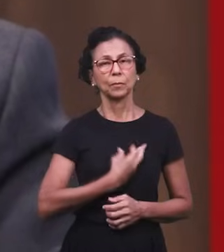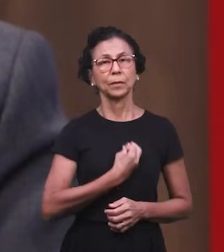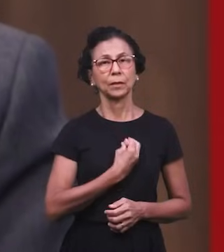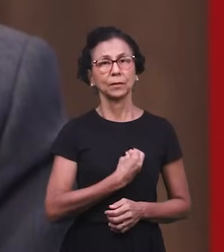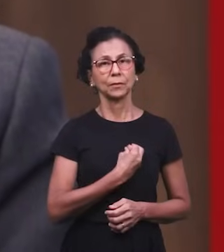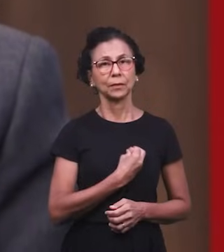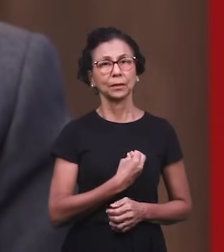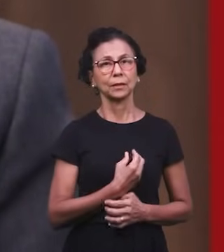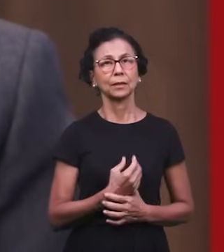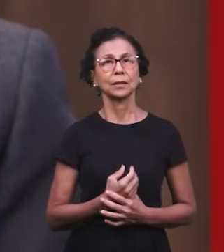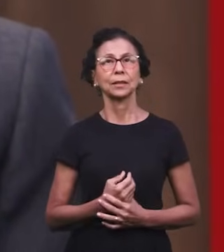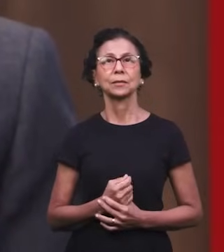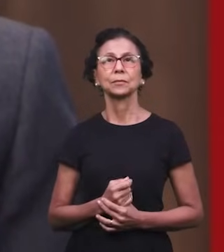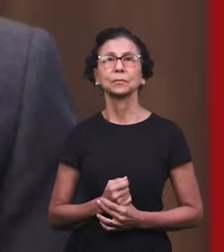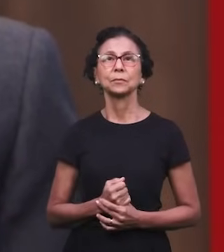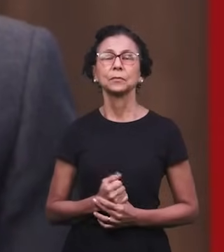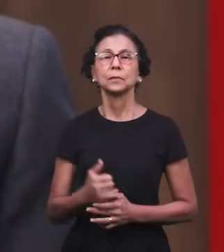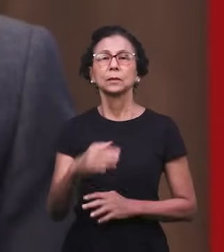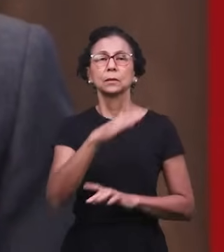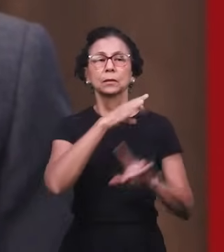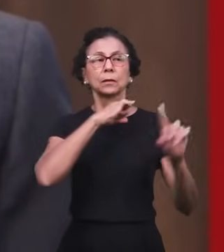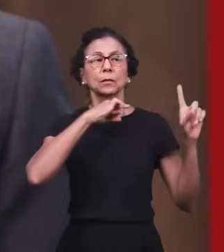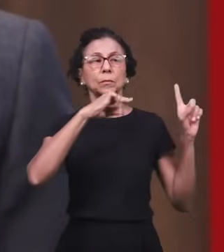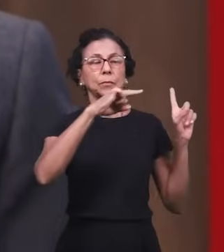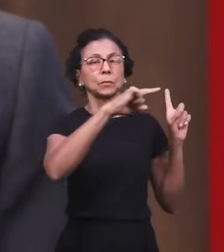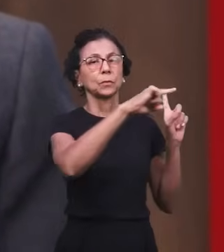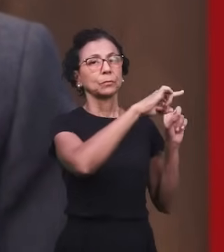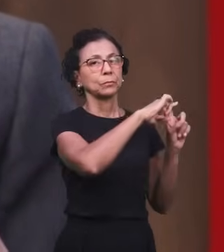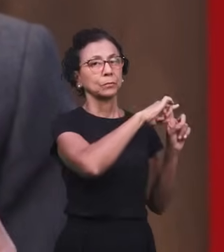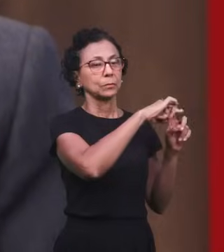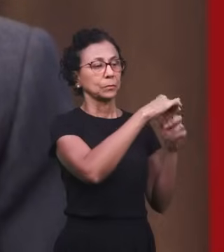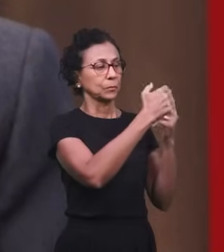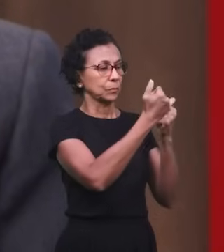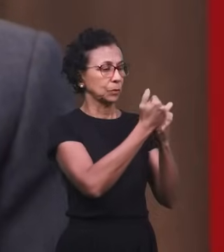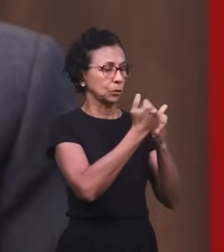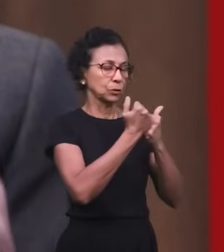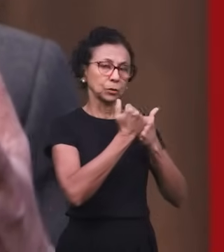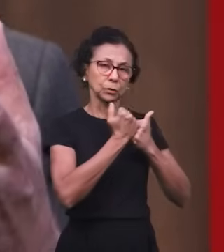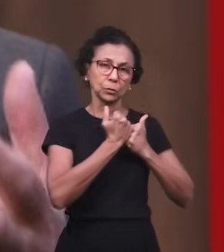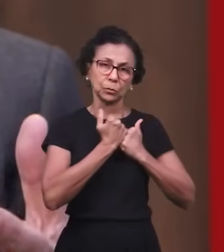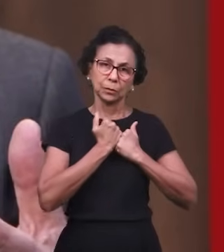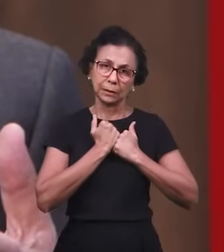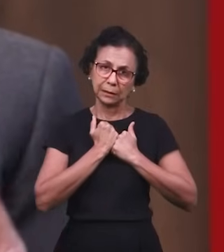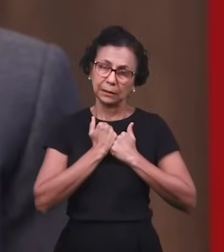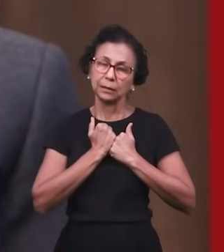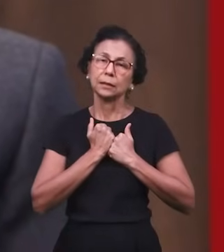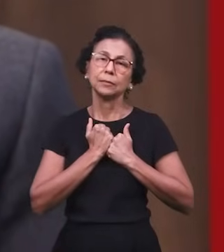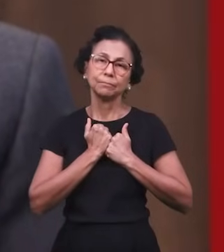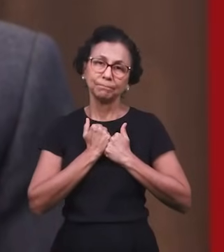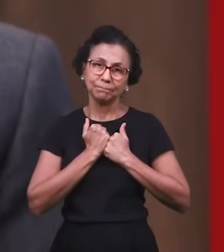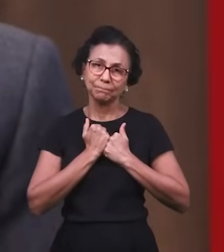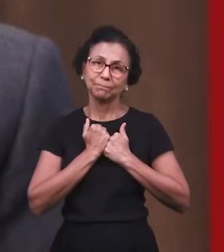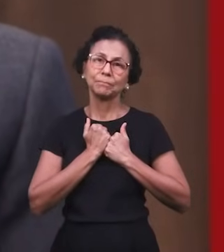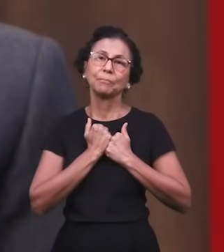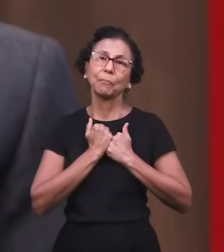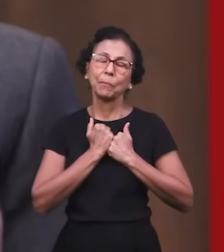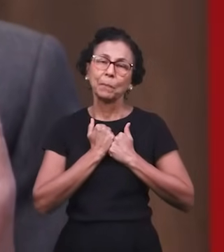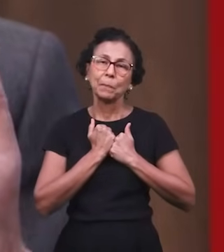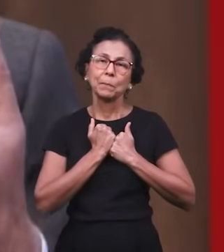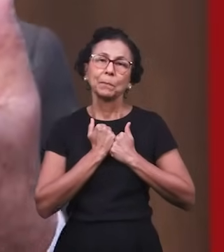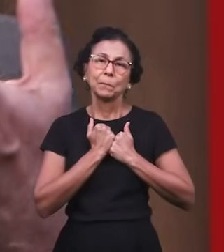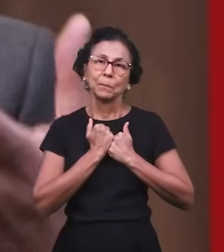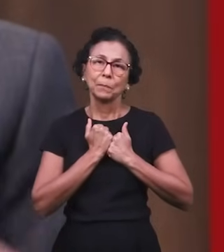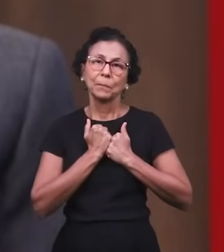poderíamos pagar, para que nós novamente pudéssemos ter comunhão com Deus,